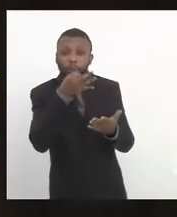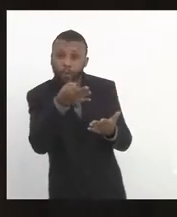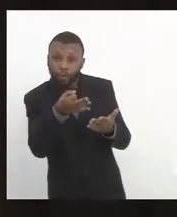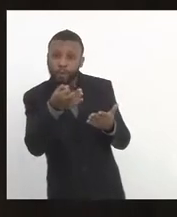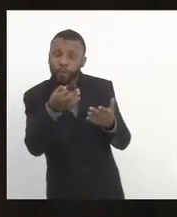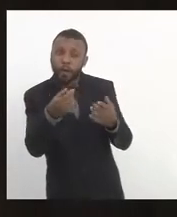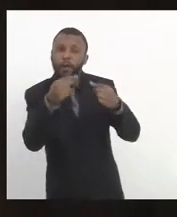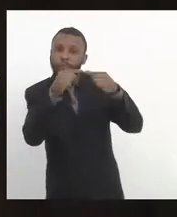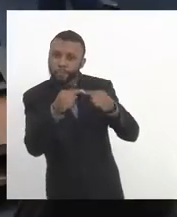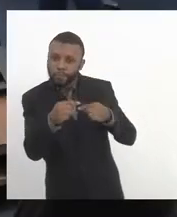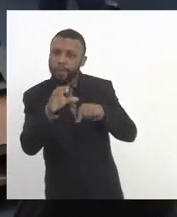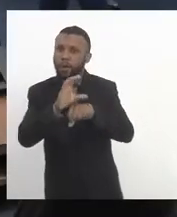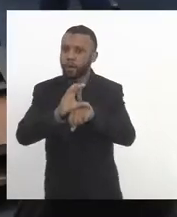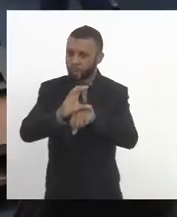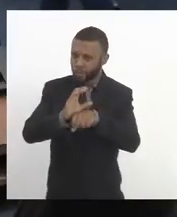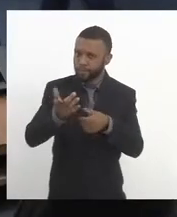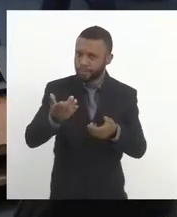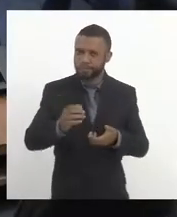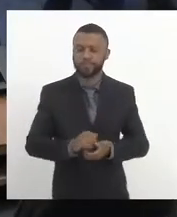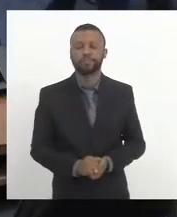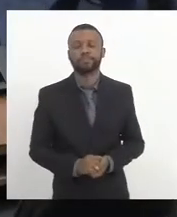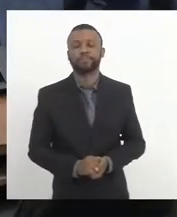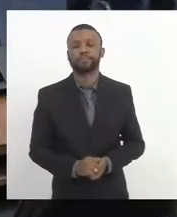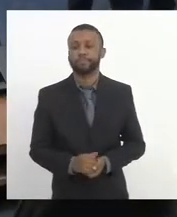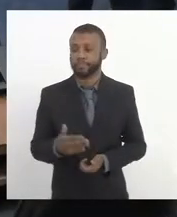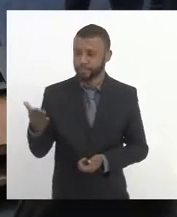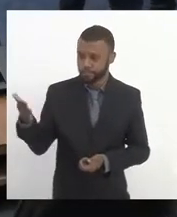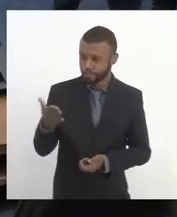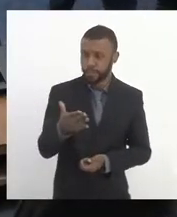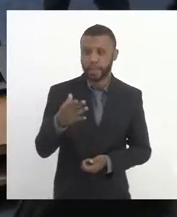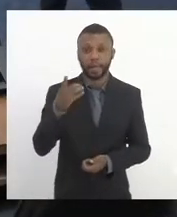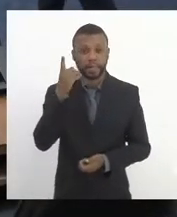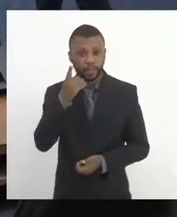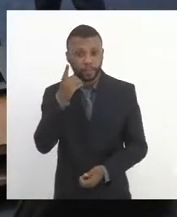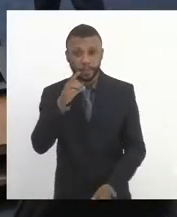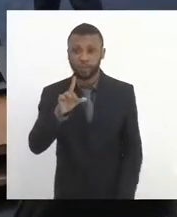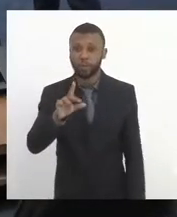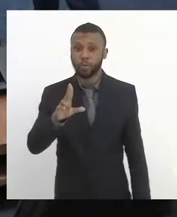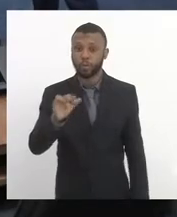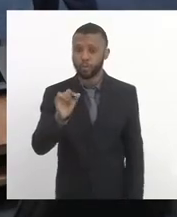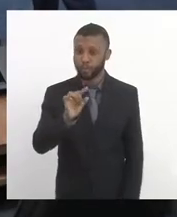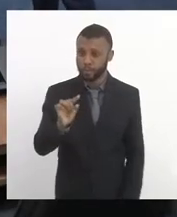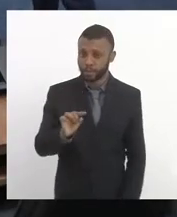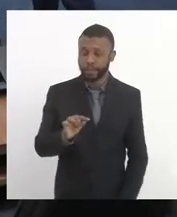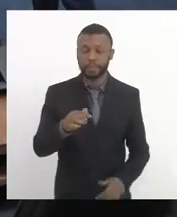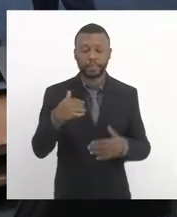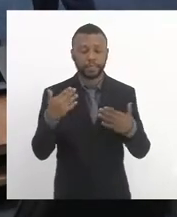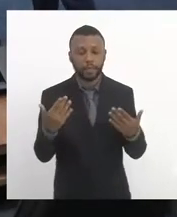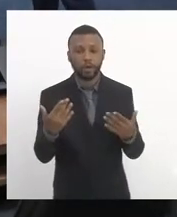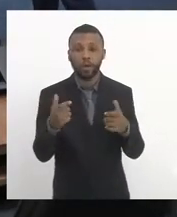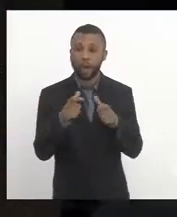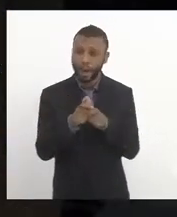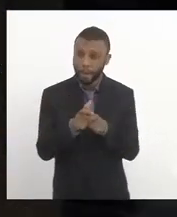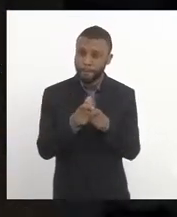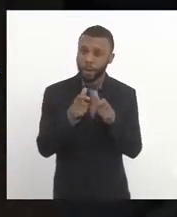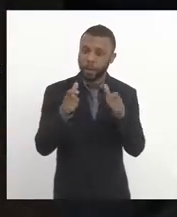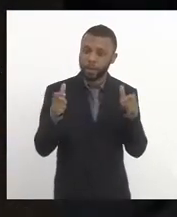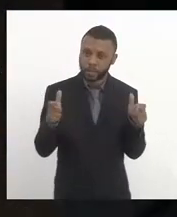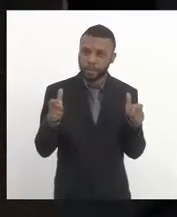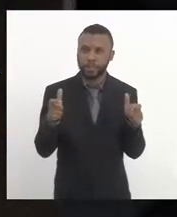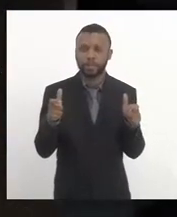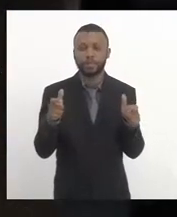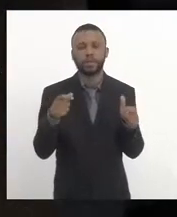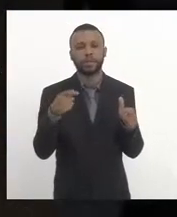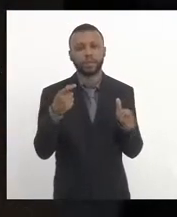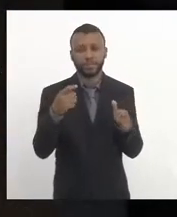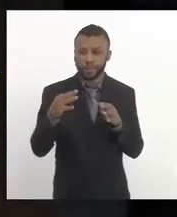constitucionalidade, presidente. Deputado Luiz. Senhor presidente, é unânime entre todos que